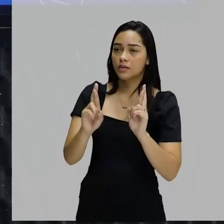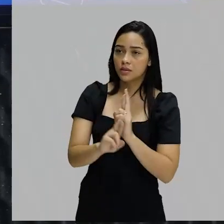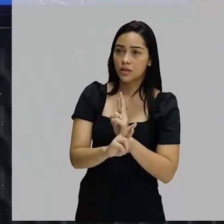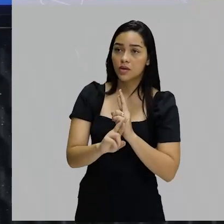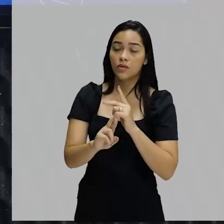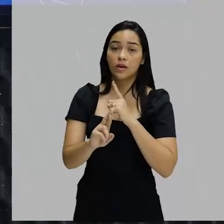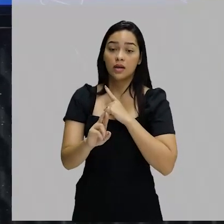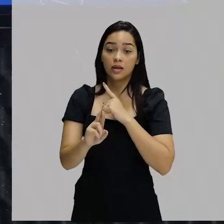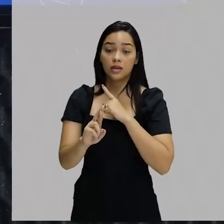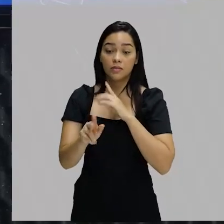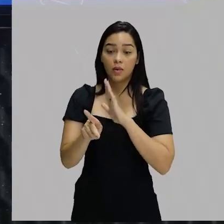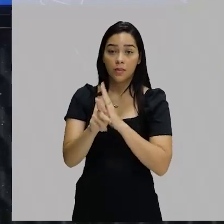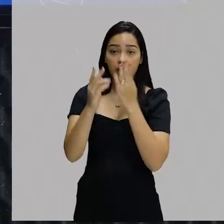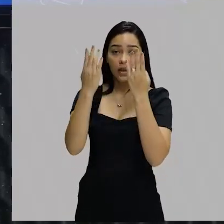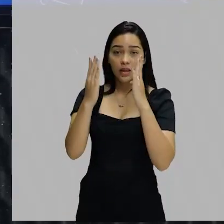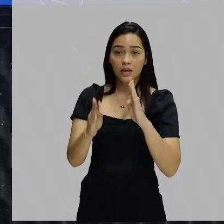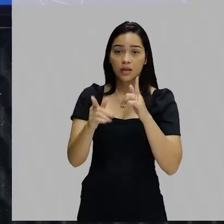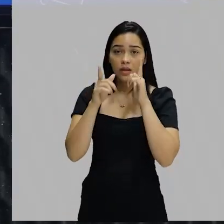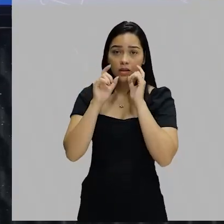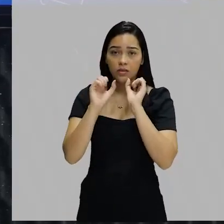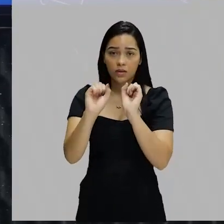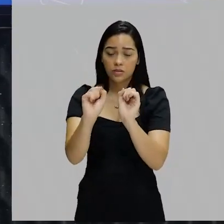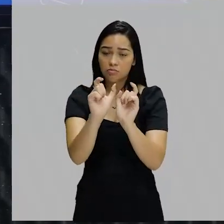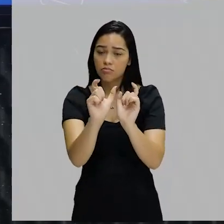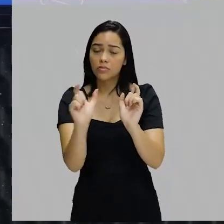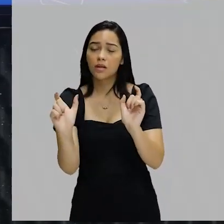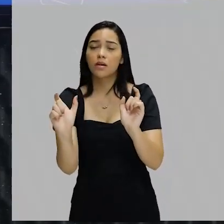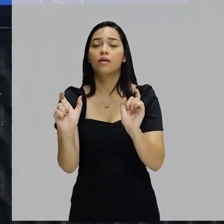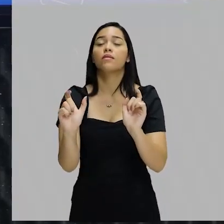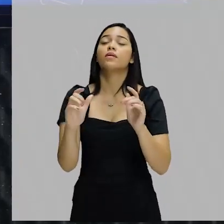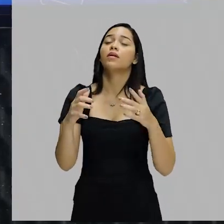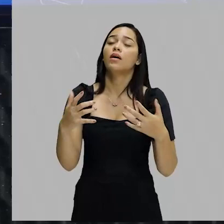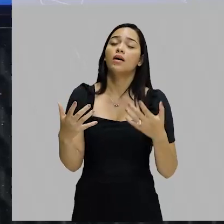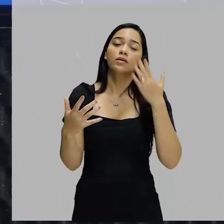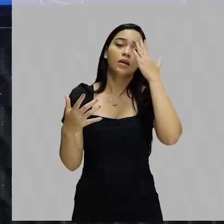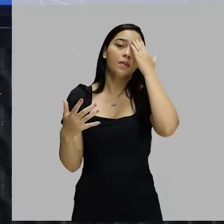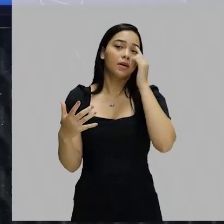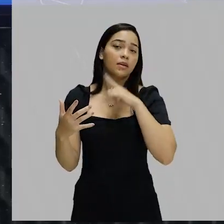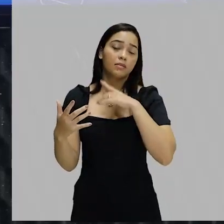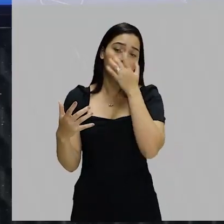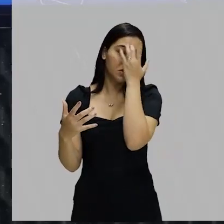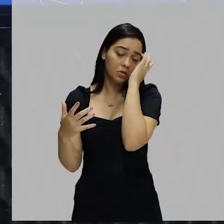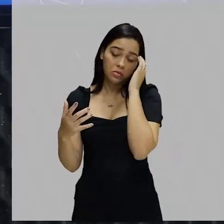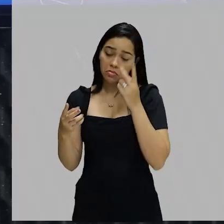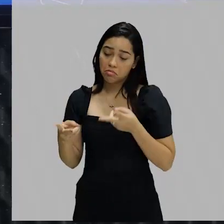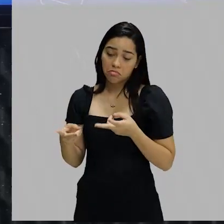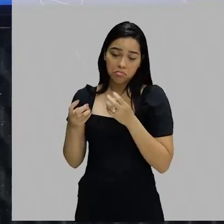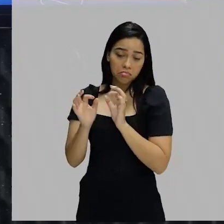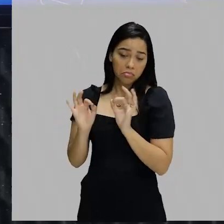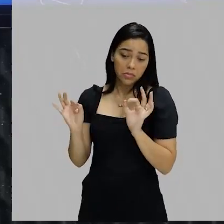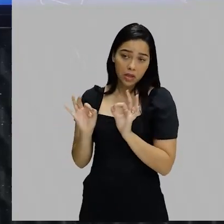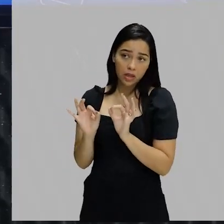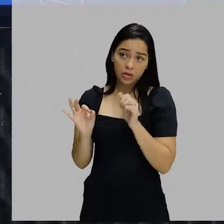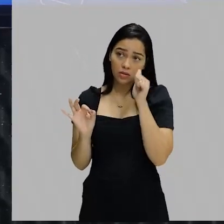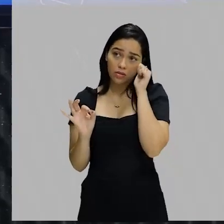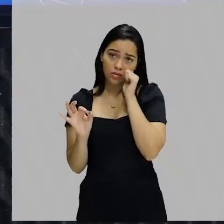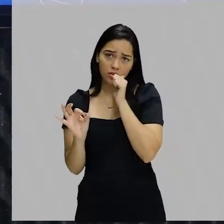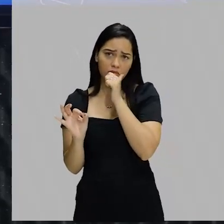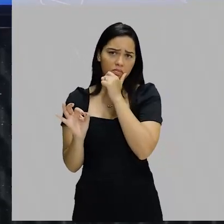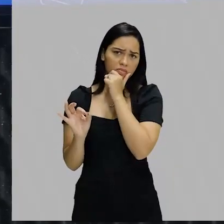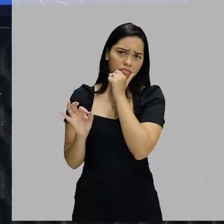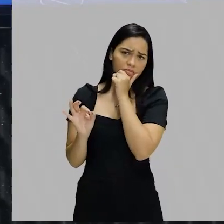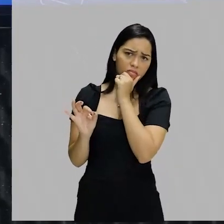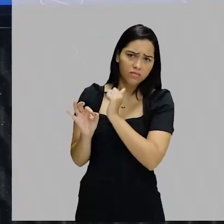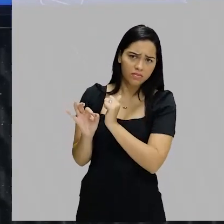a análise linguística das palavras, né? Nós sabemos que temos pessoas que não se identificam com o gênero feminino ou não